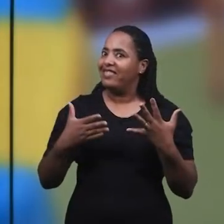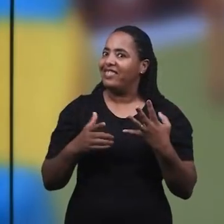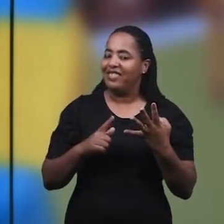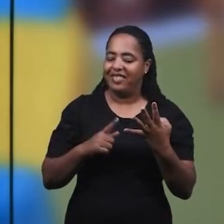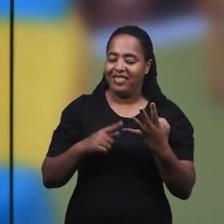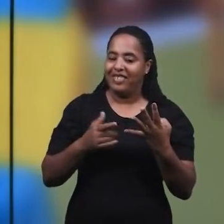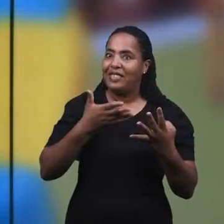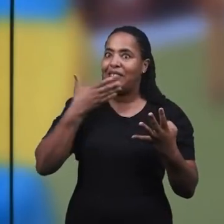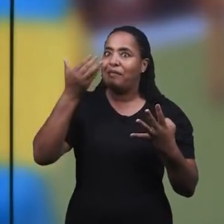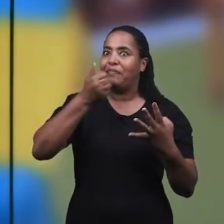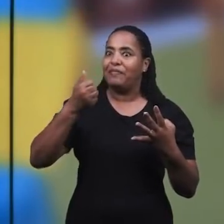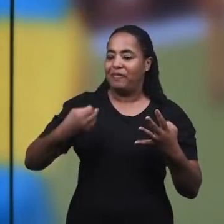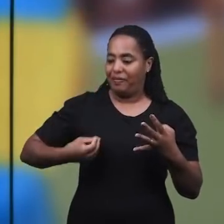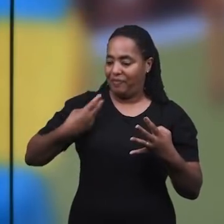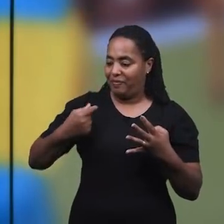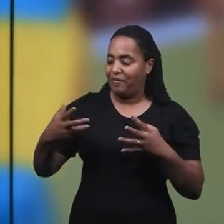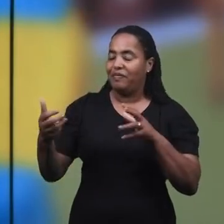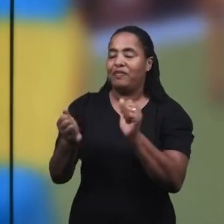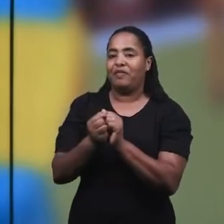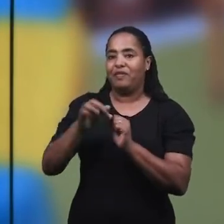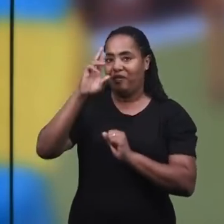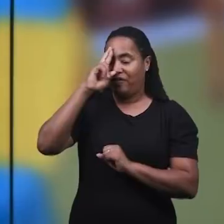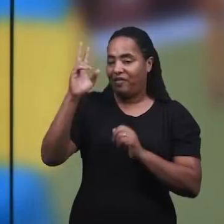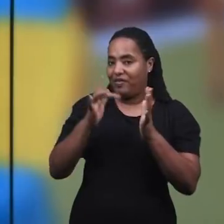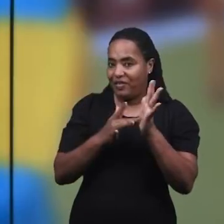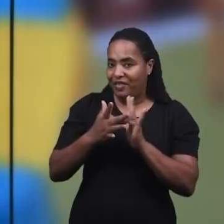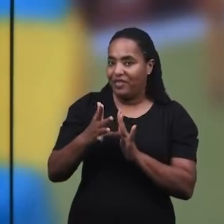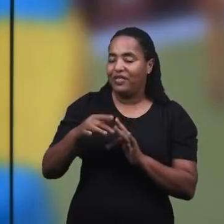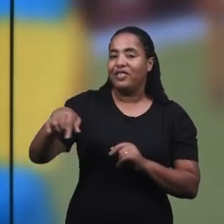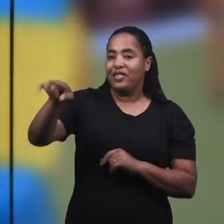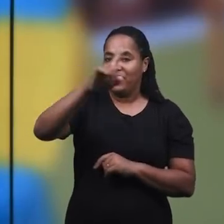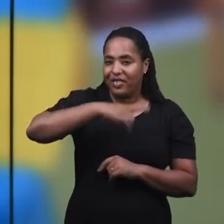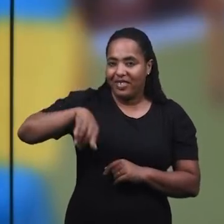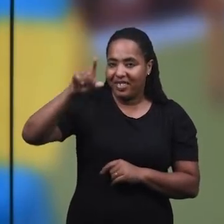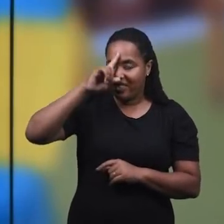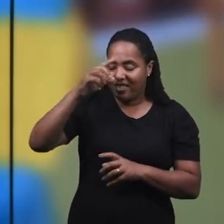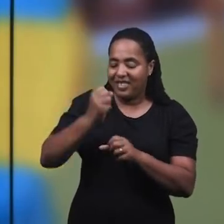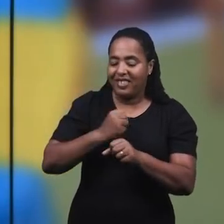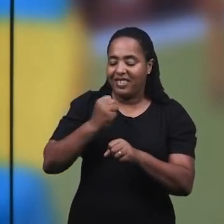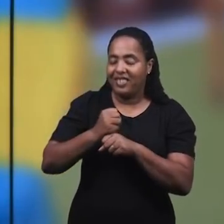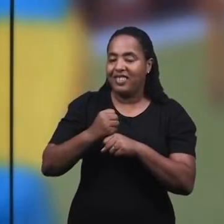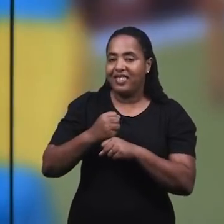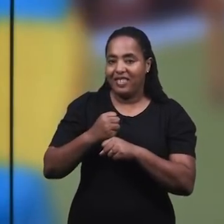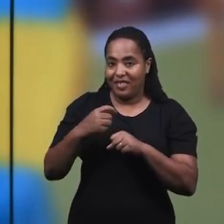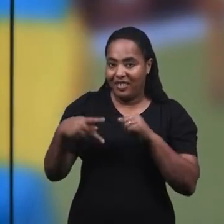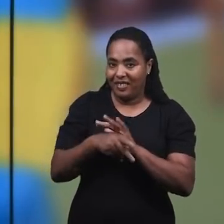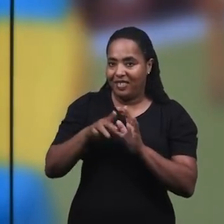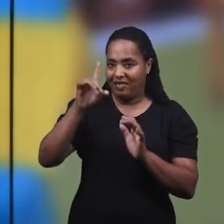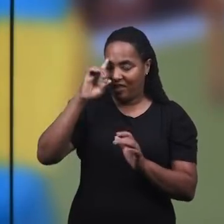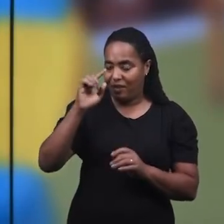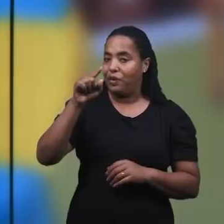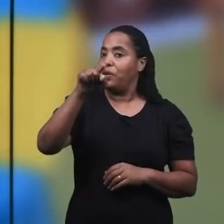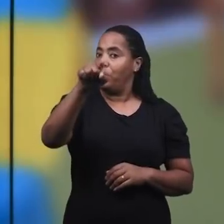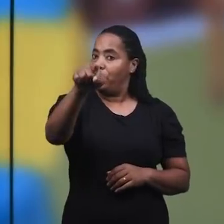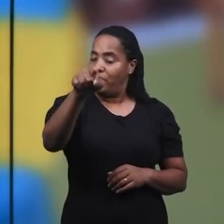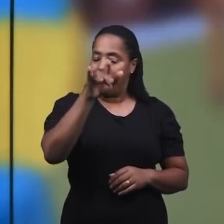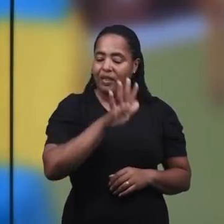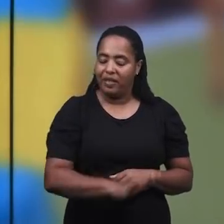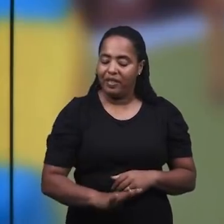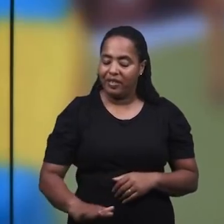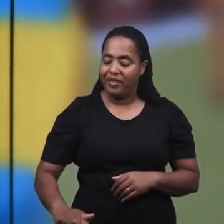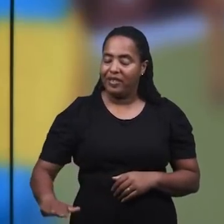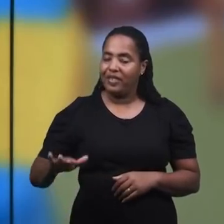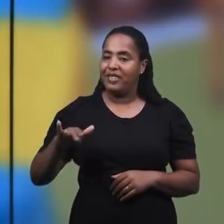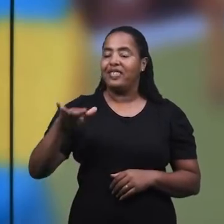vida eterna com Jesus. Que possamos trabalhar a cada dia na obra de Deus e que você,